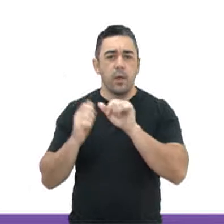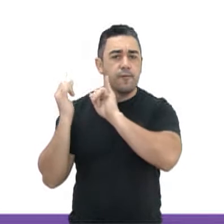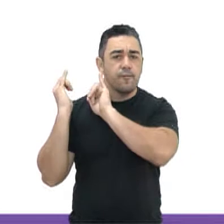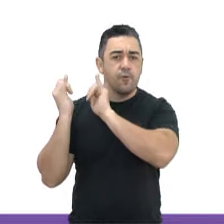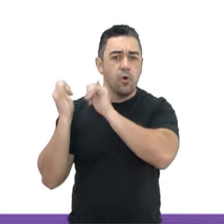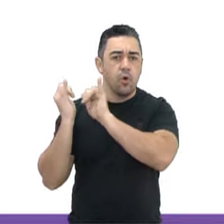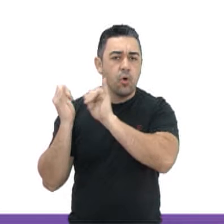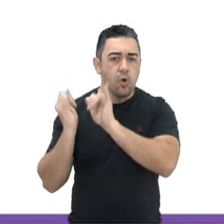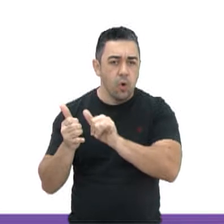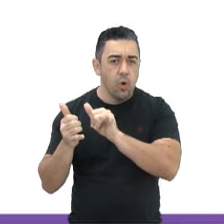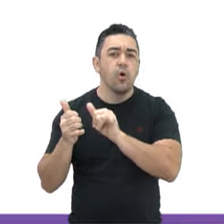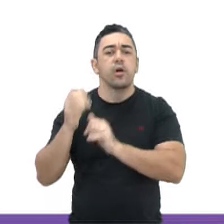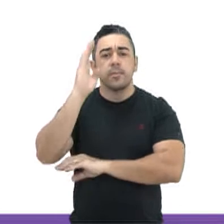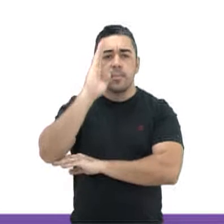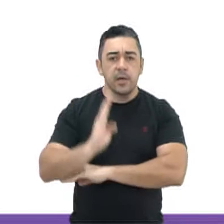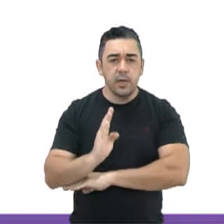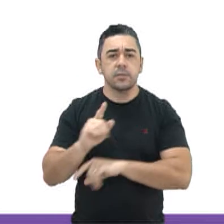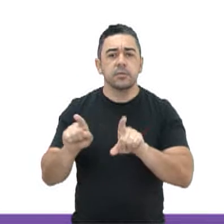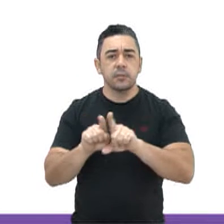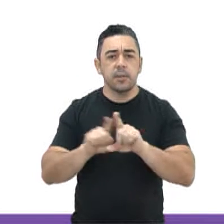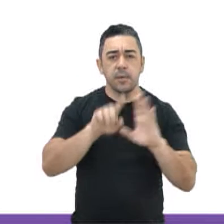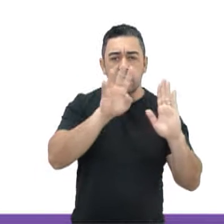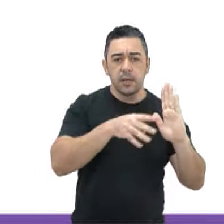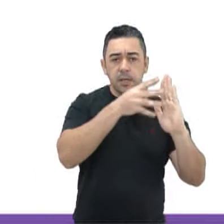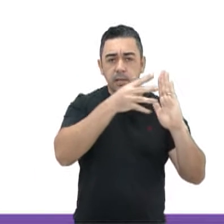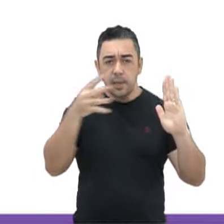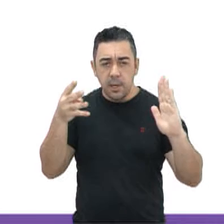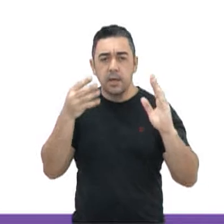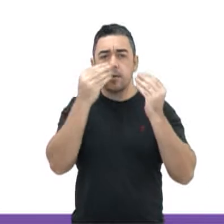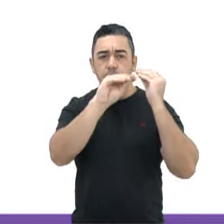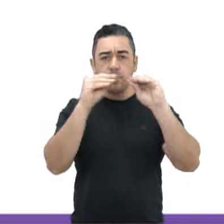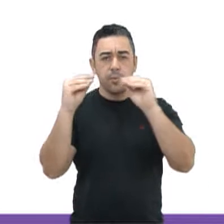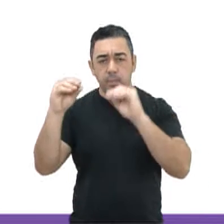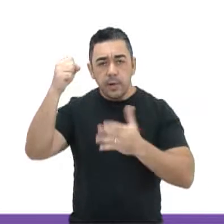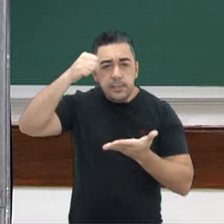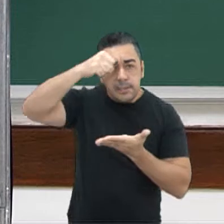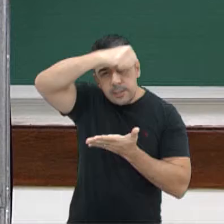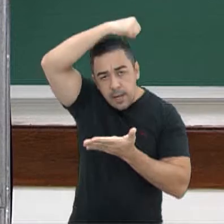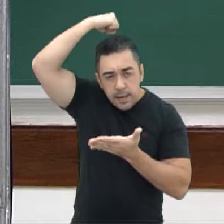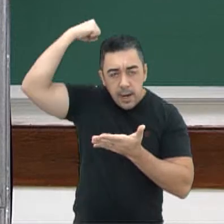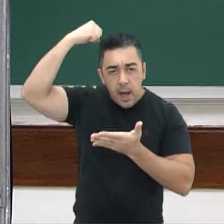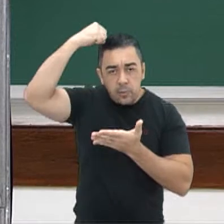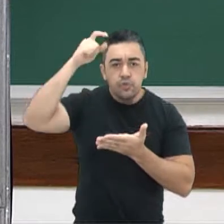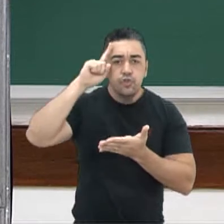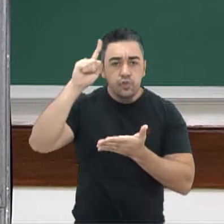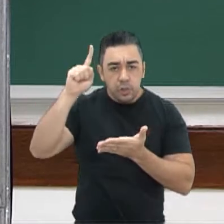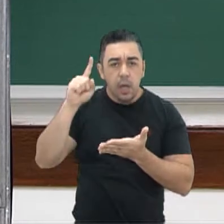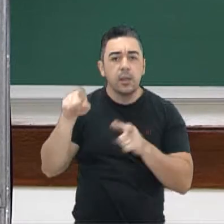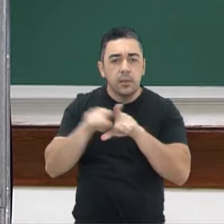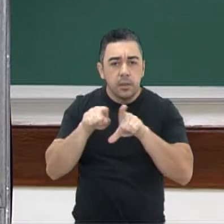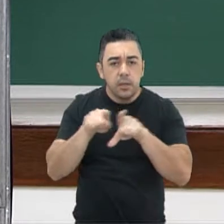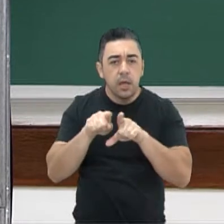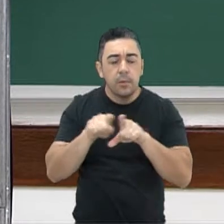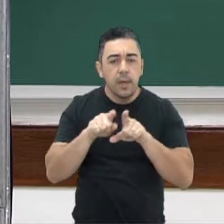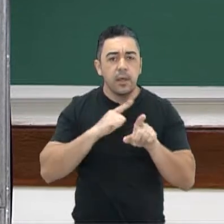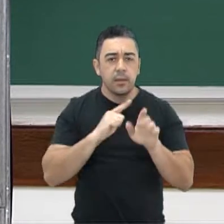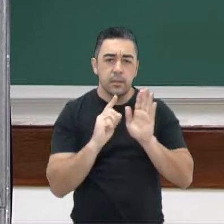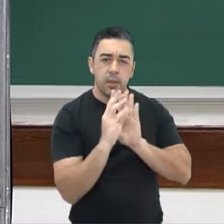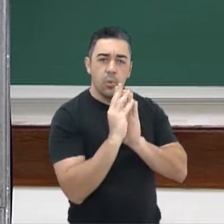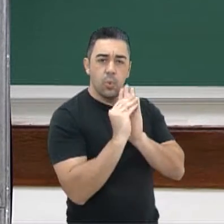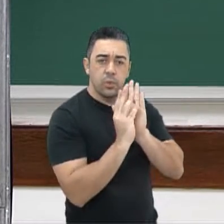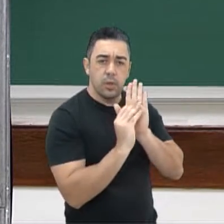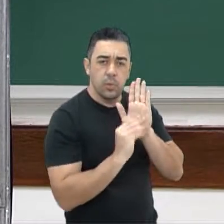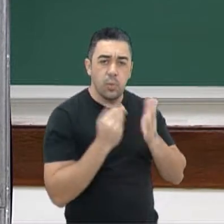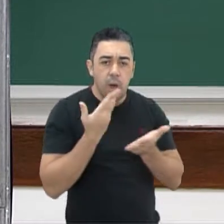brasileiro, sobre os calendários sagrados, inclusive. E, quando tratamos esses conteúdos todos nas aulas